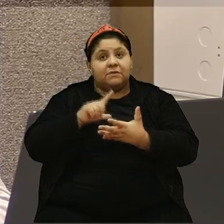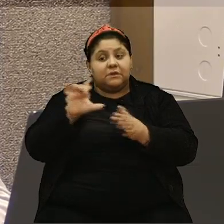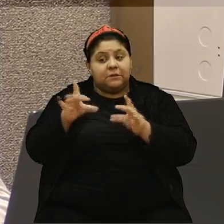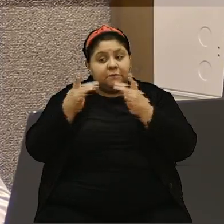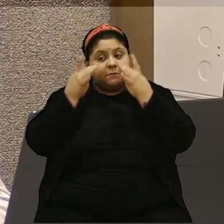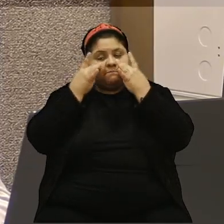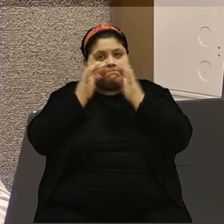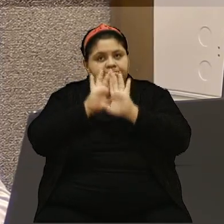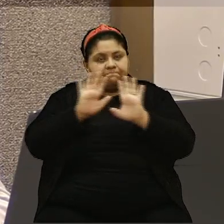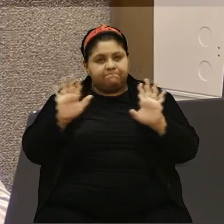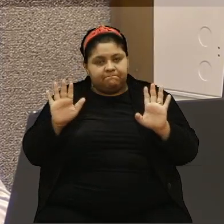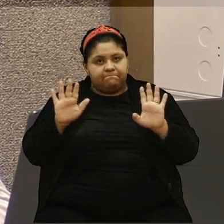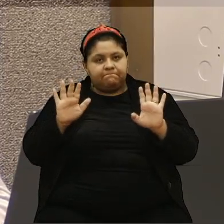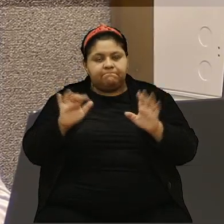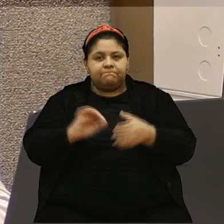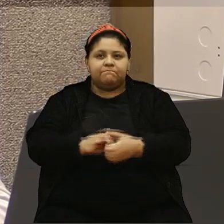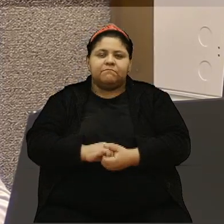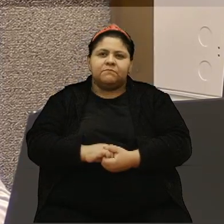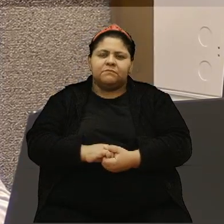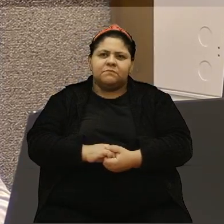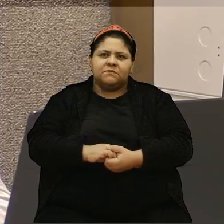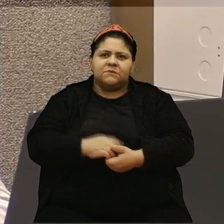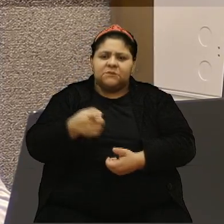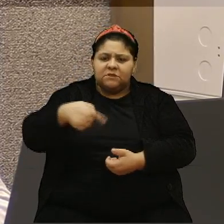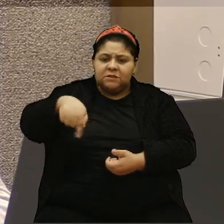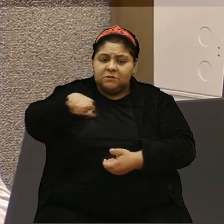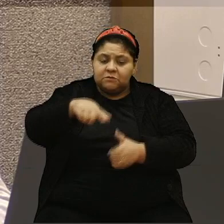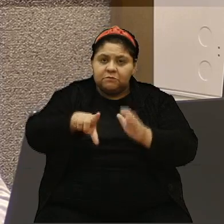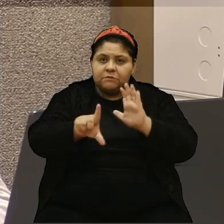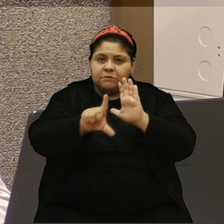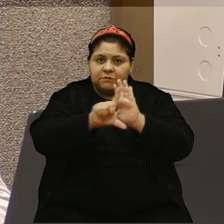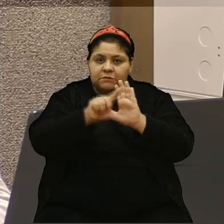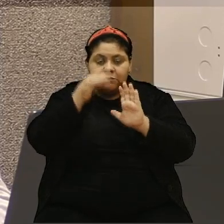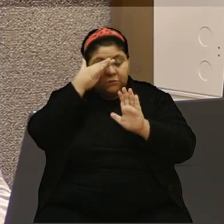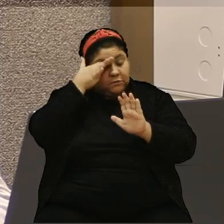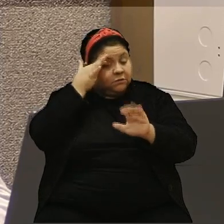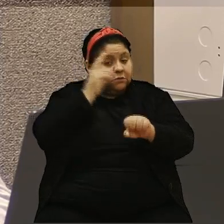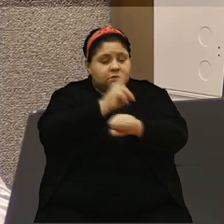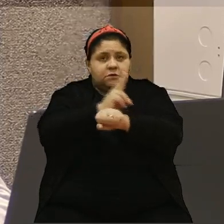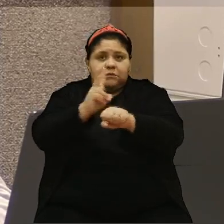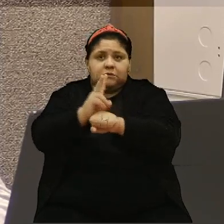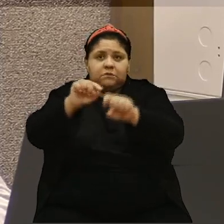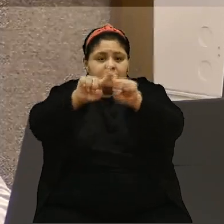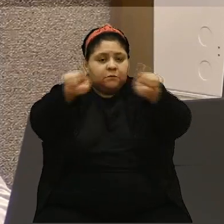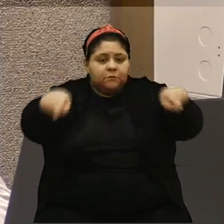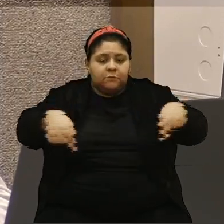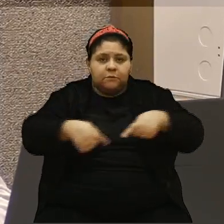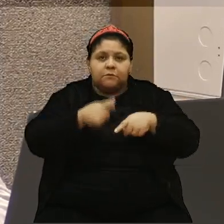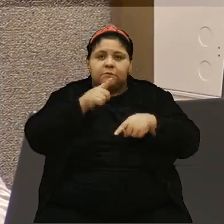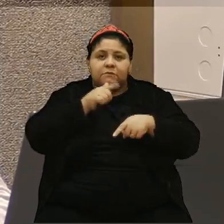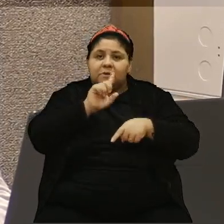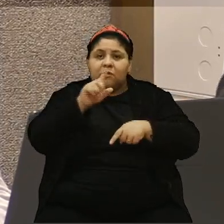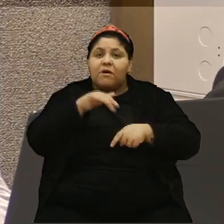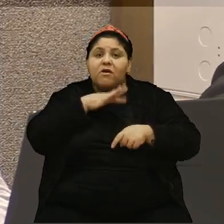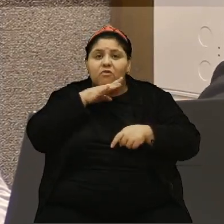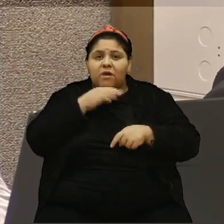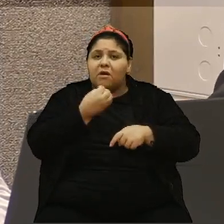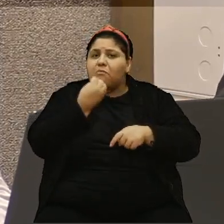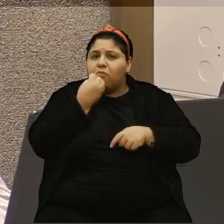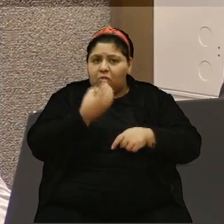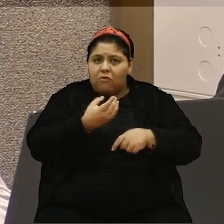muito grande. E eu diria que a nossa legislação de proteção aos mananciais não é uma legislação ruim, é muito boa até.